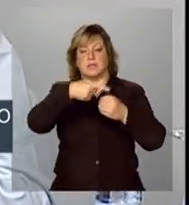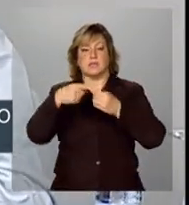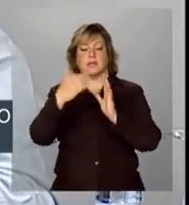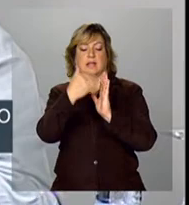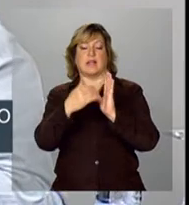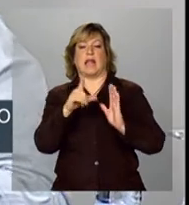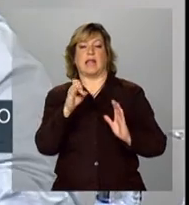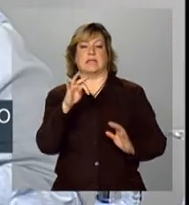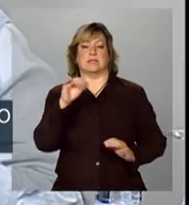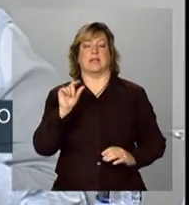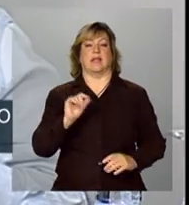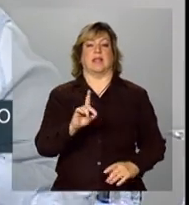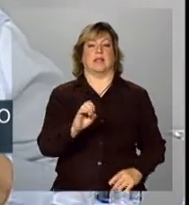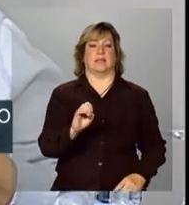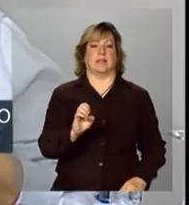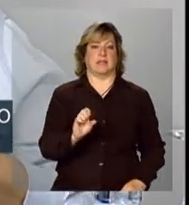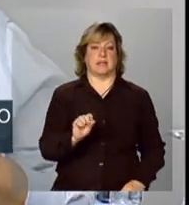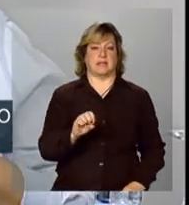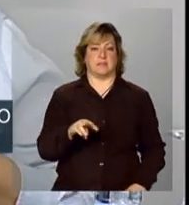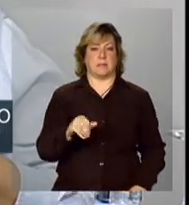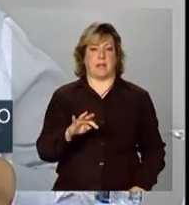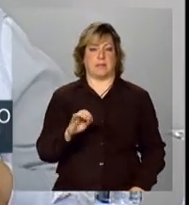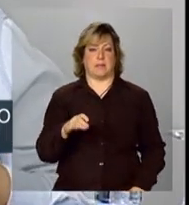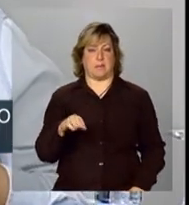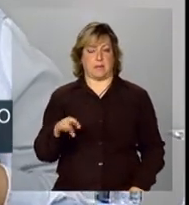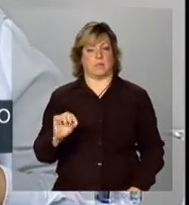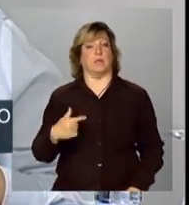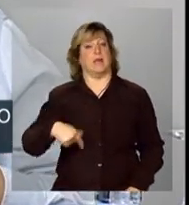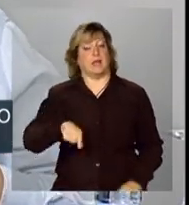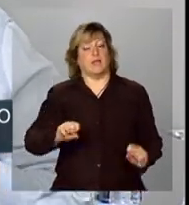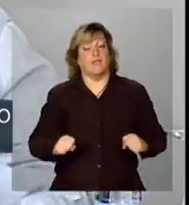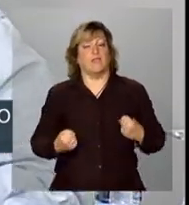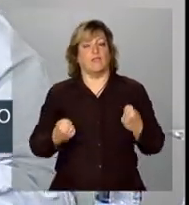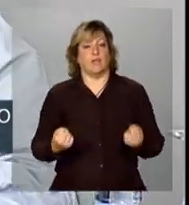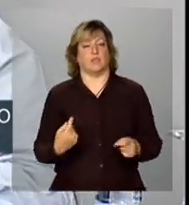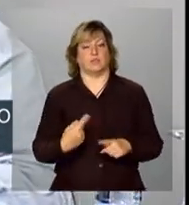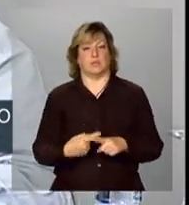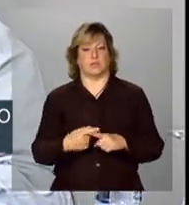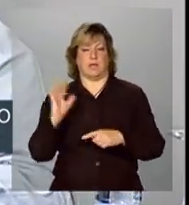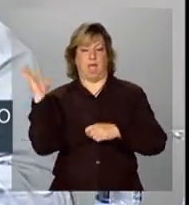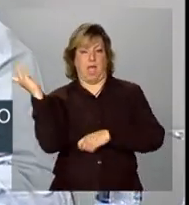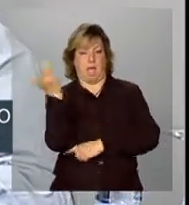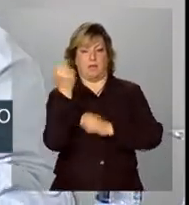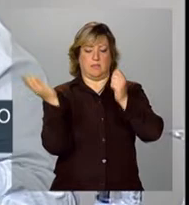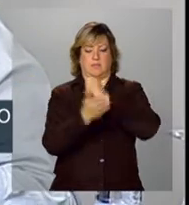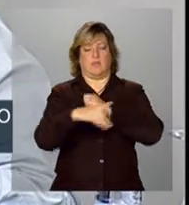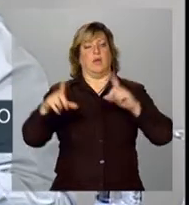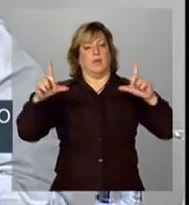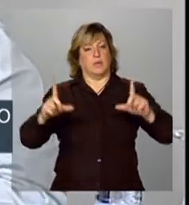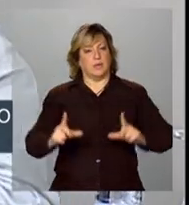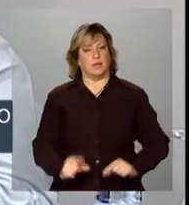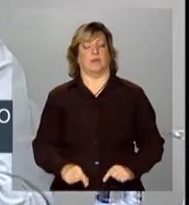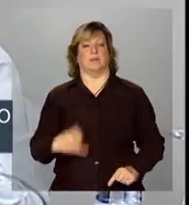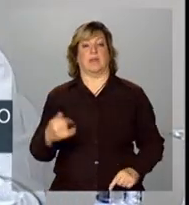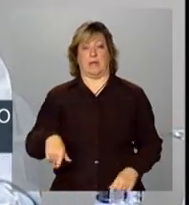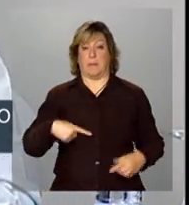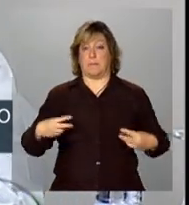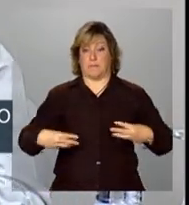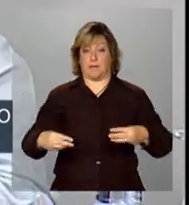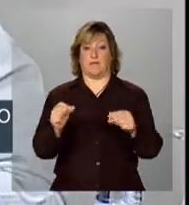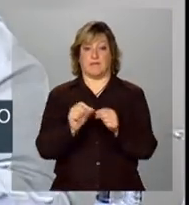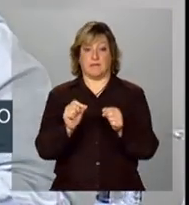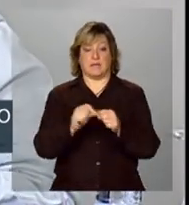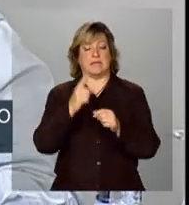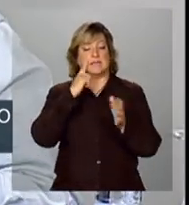de desmatamento. E esse é um esforço que o Ministério fez, e fez testando algumas